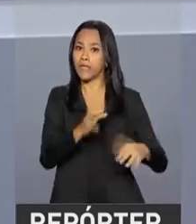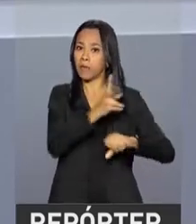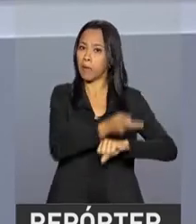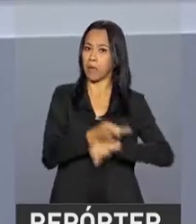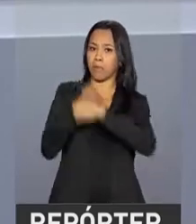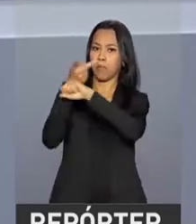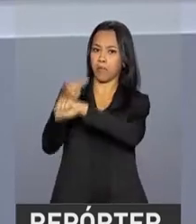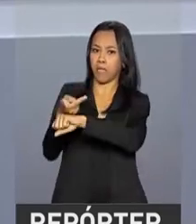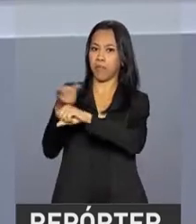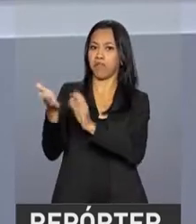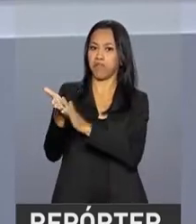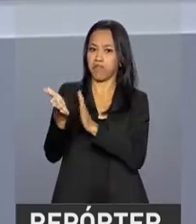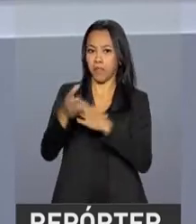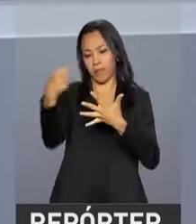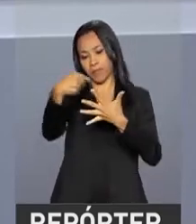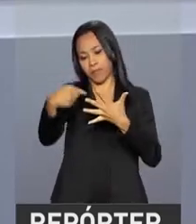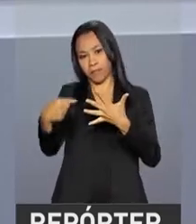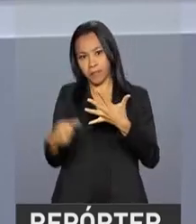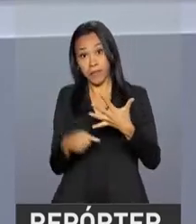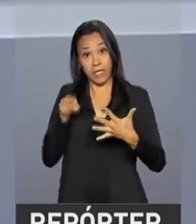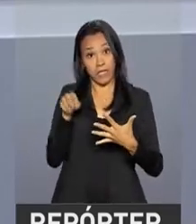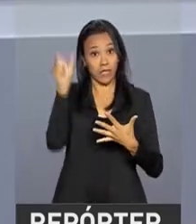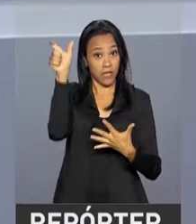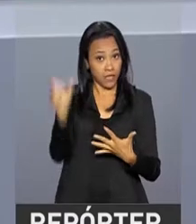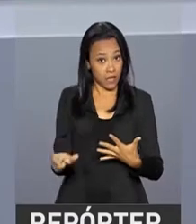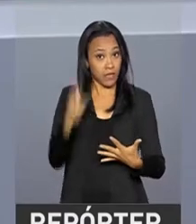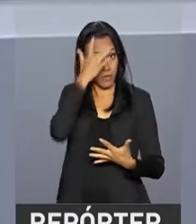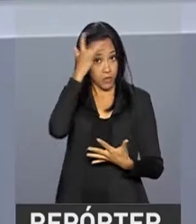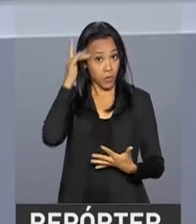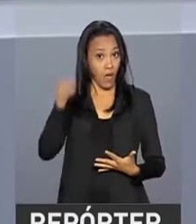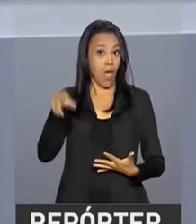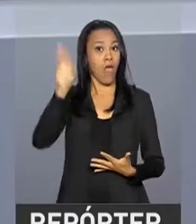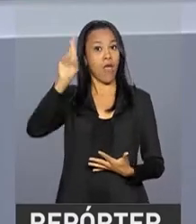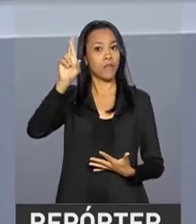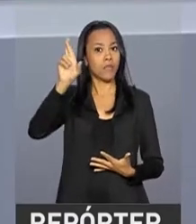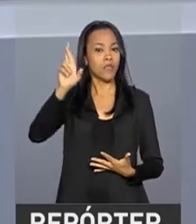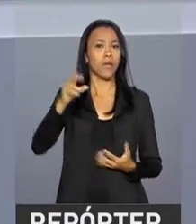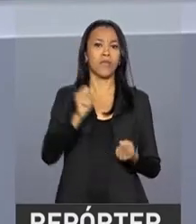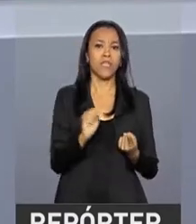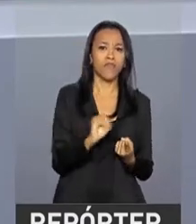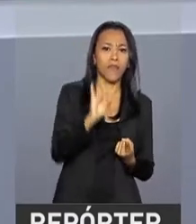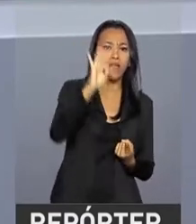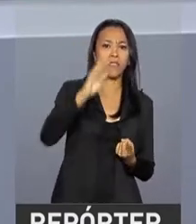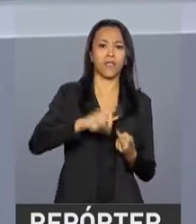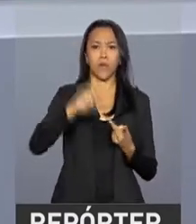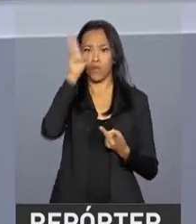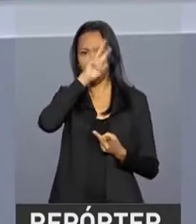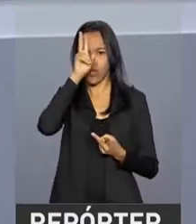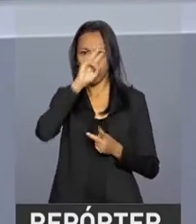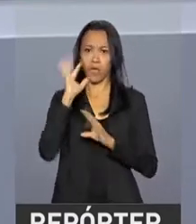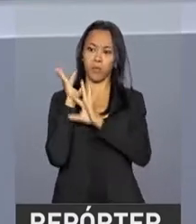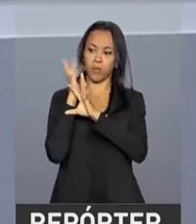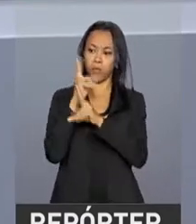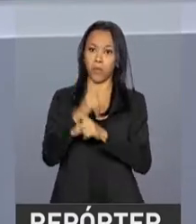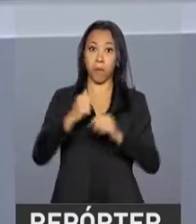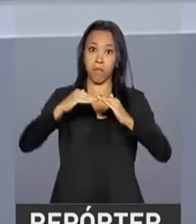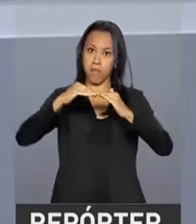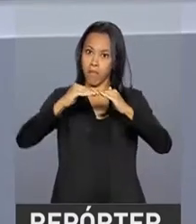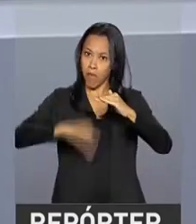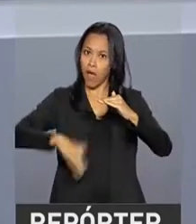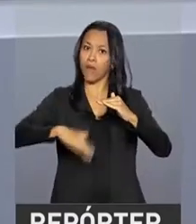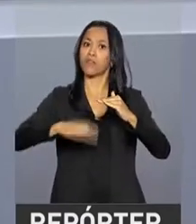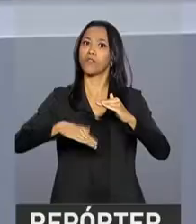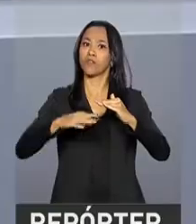concordar entre os fatores que ilan tem sido responsável por combinar inflação historicamente baixa com uma taxa de